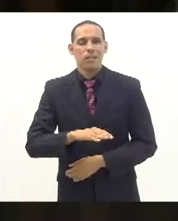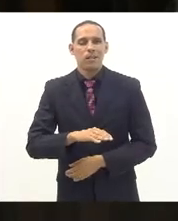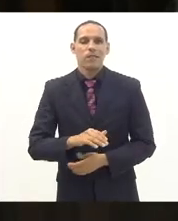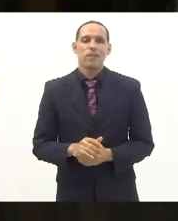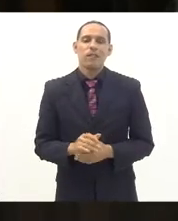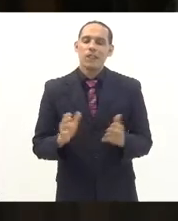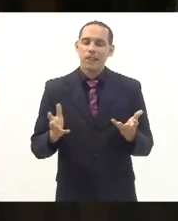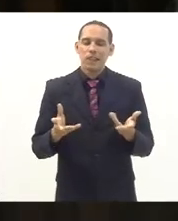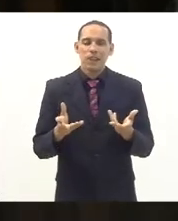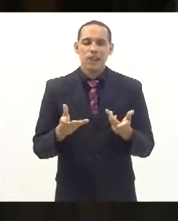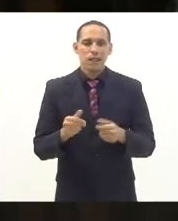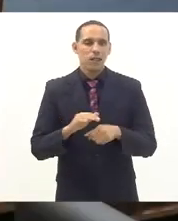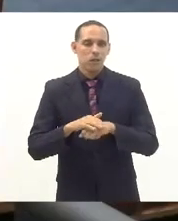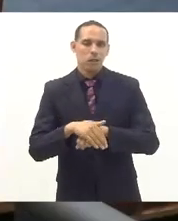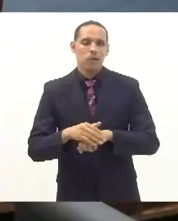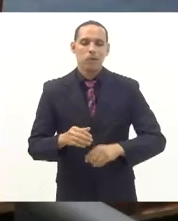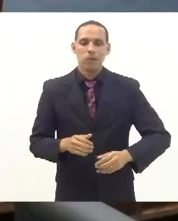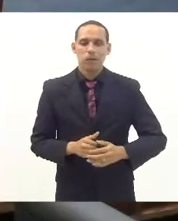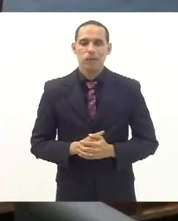noite